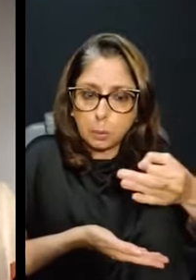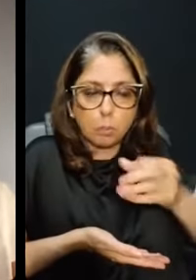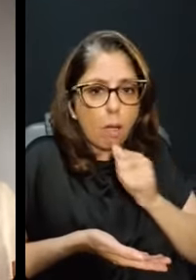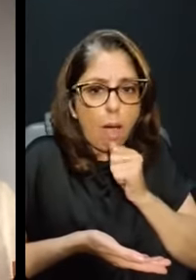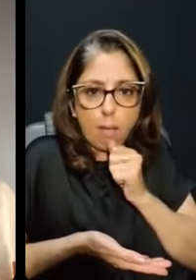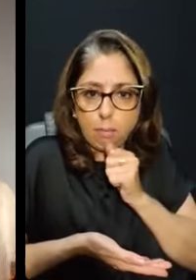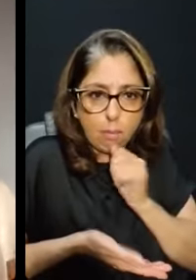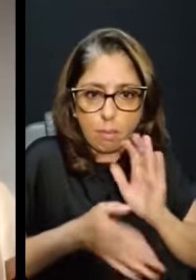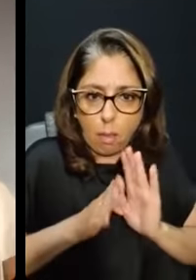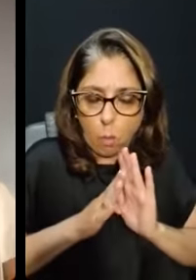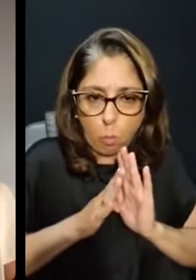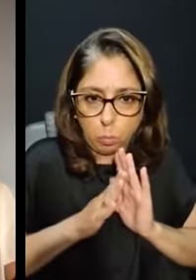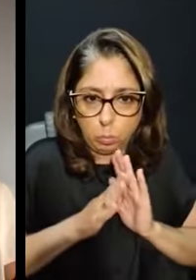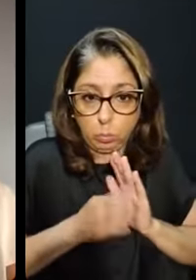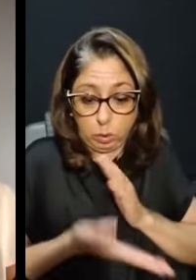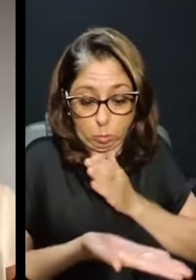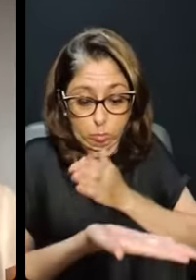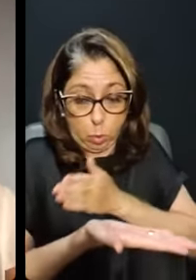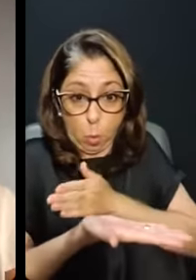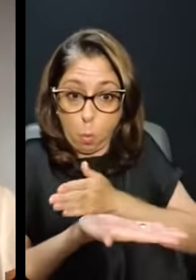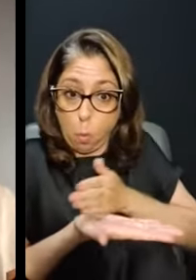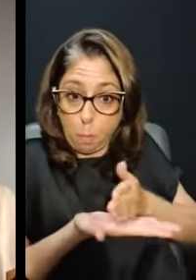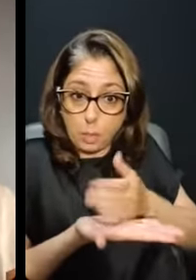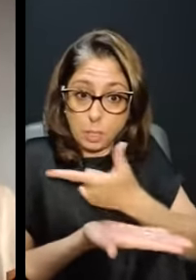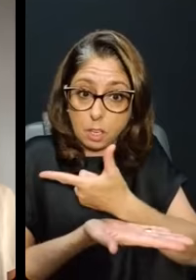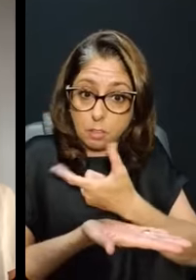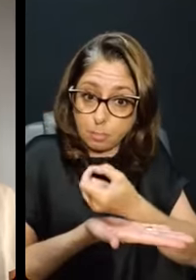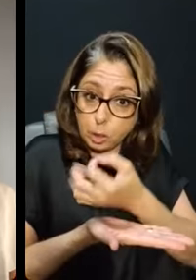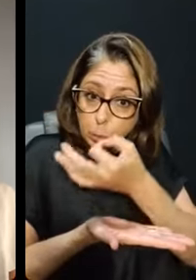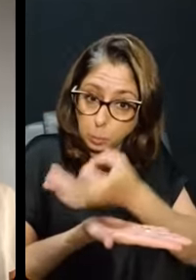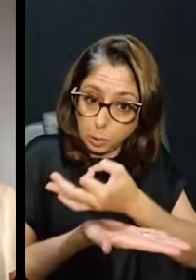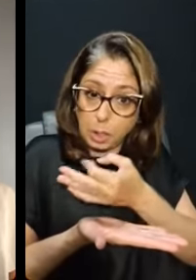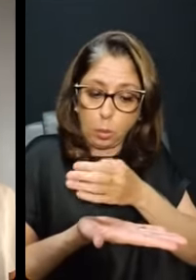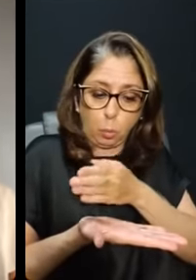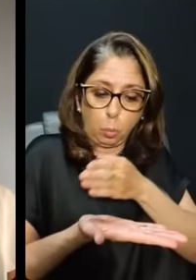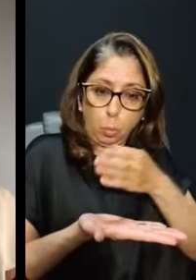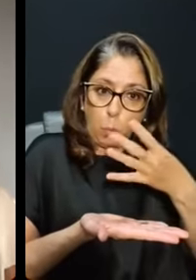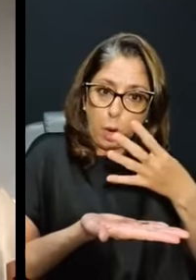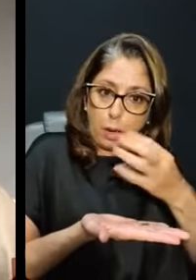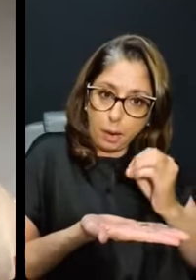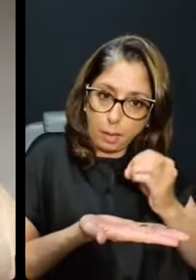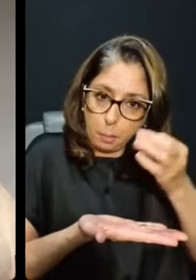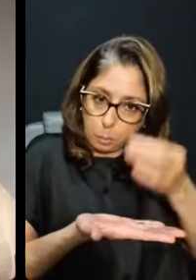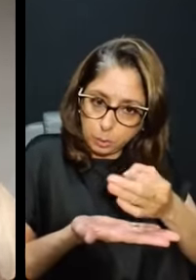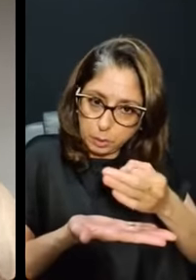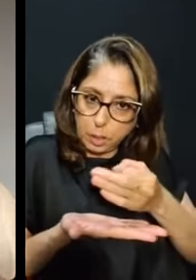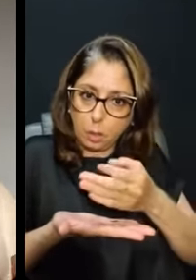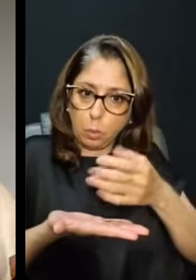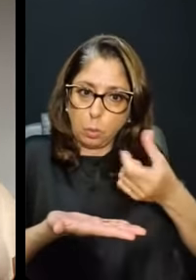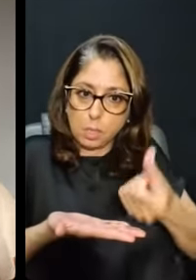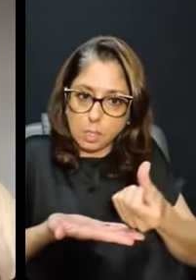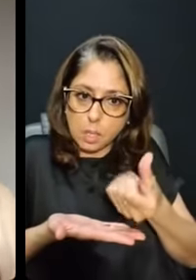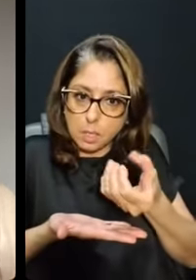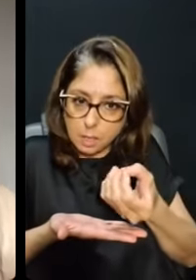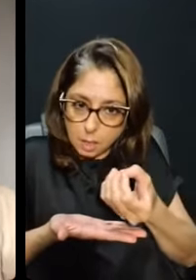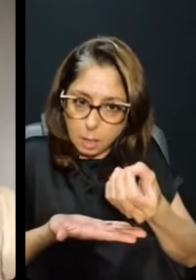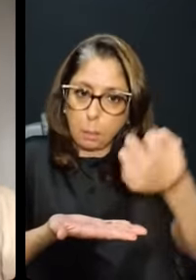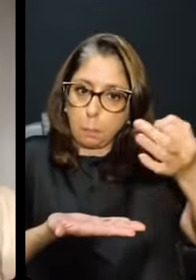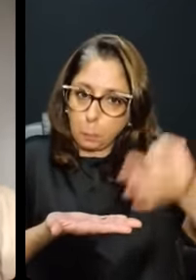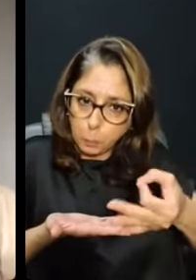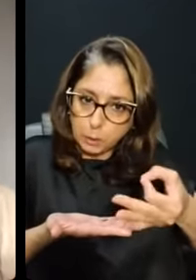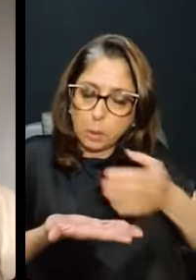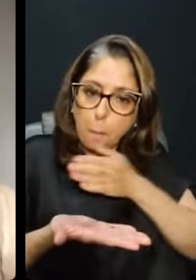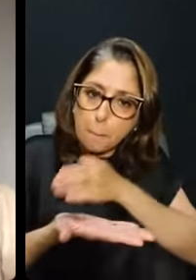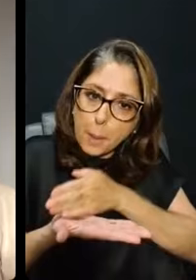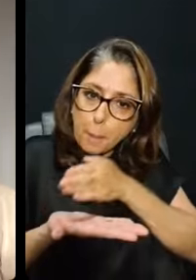depois 60. Então, eu acho que isso também precisa desse entendimento de que existe uma área ali de atuação entre o 0 e o